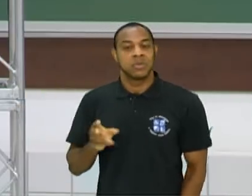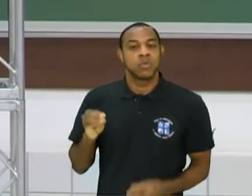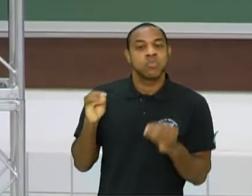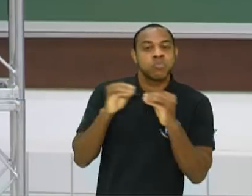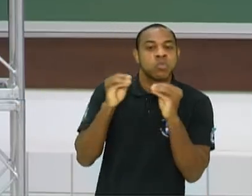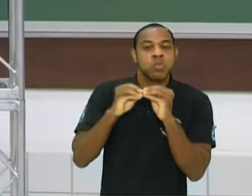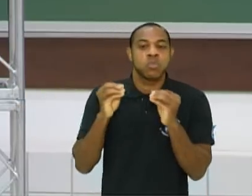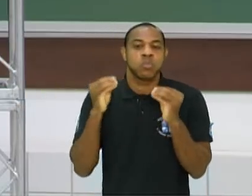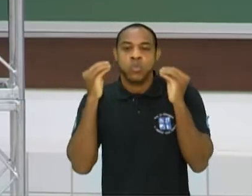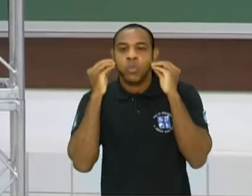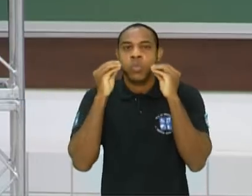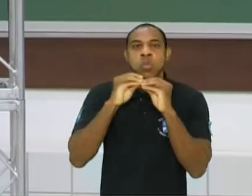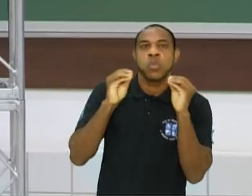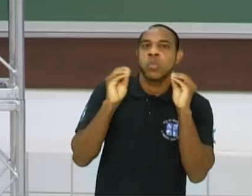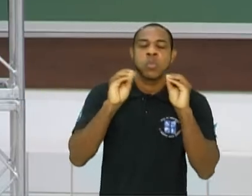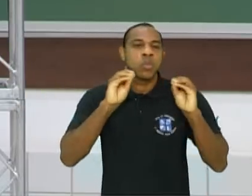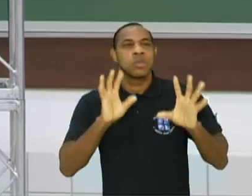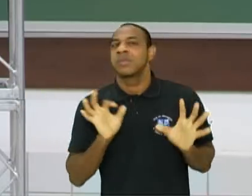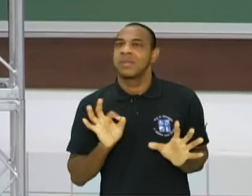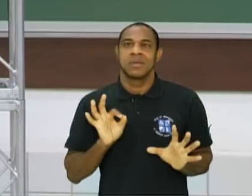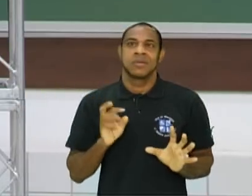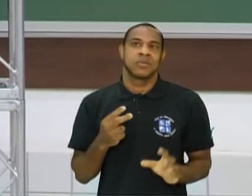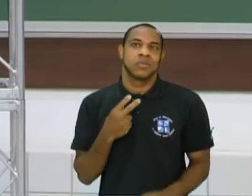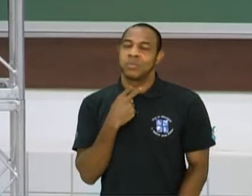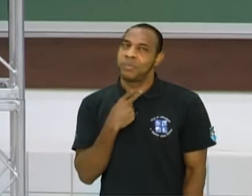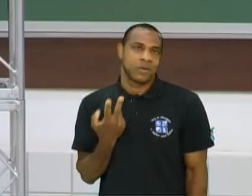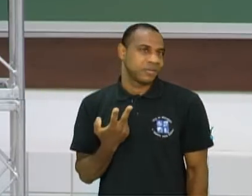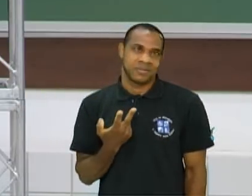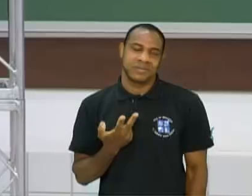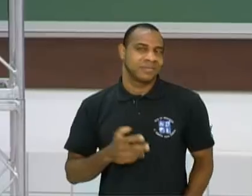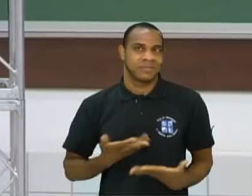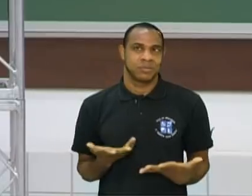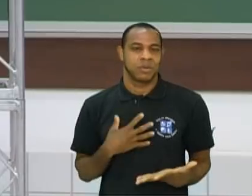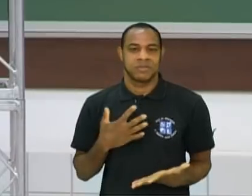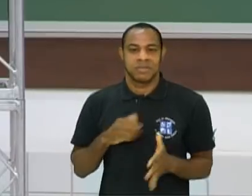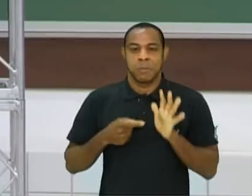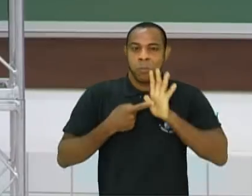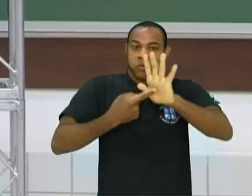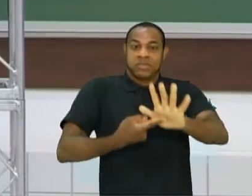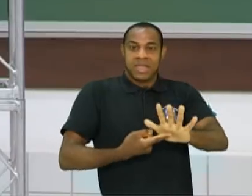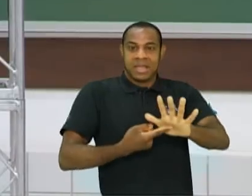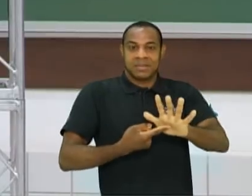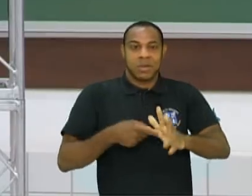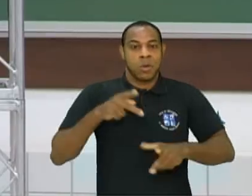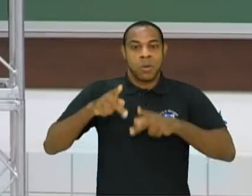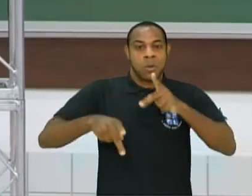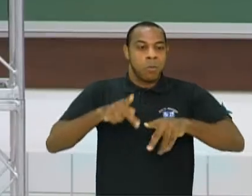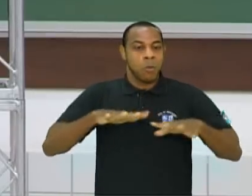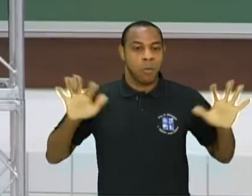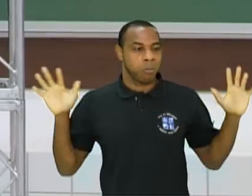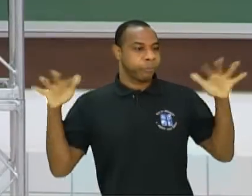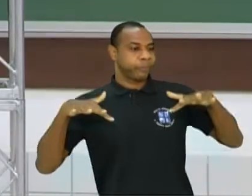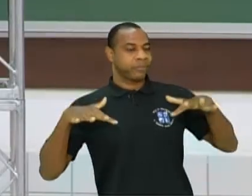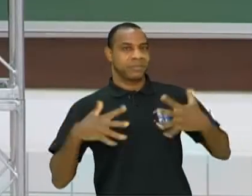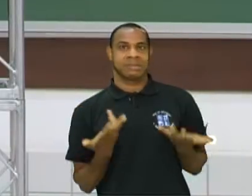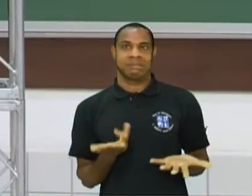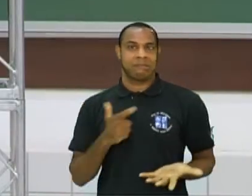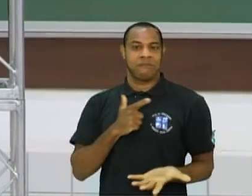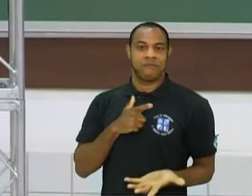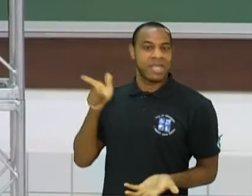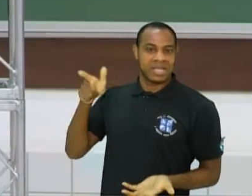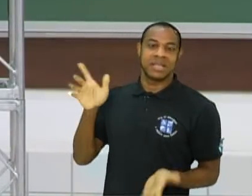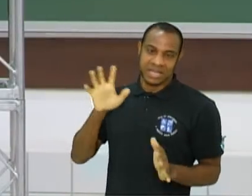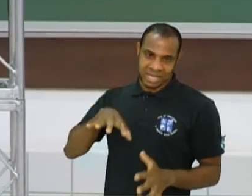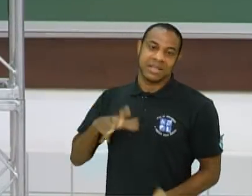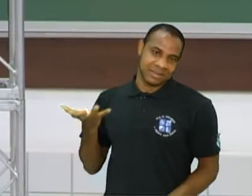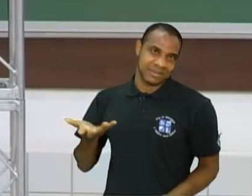para eles é algo muito íntimo e que não pode ser feito na frente dos outros. Tá? Então veja que diferença que nós temos